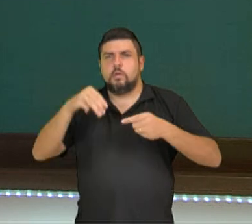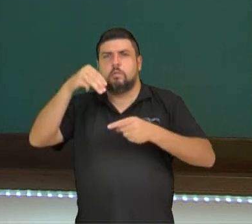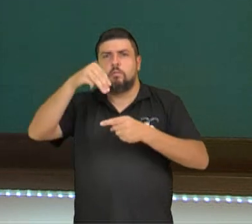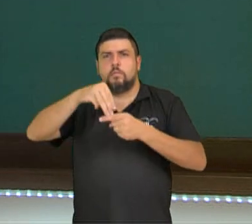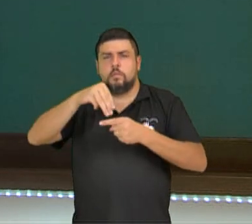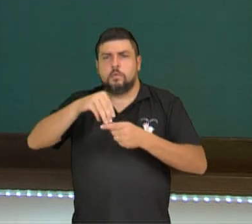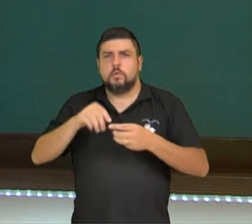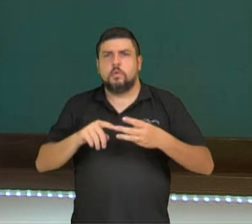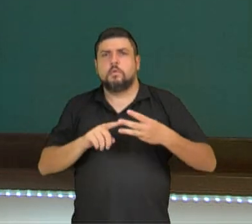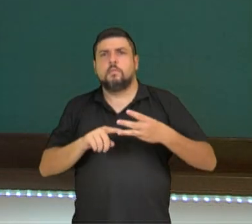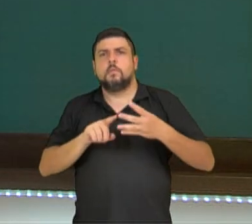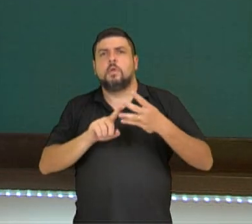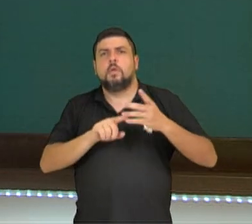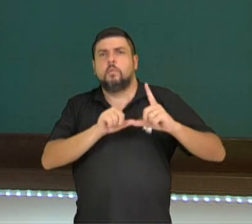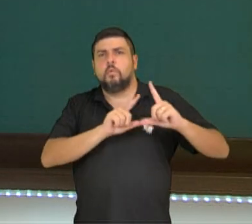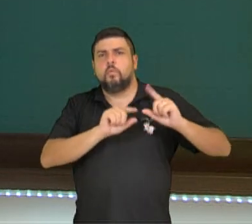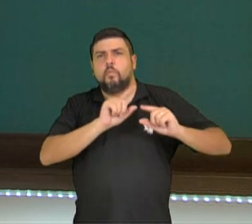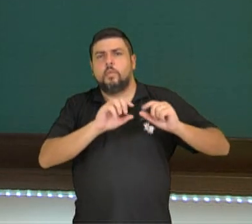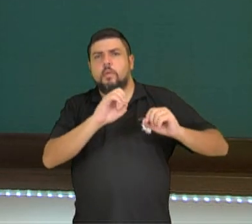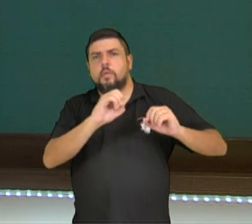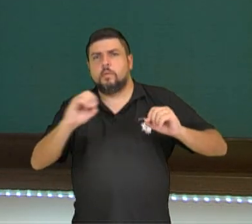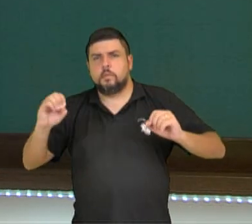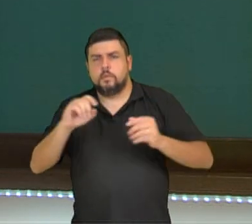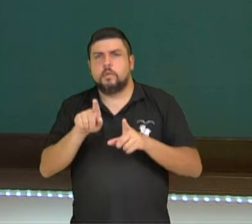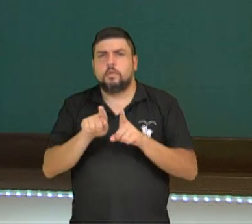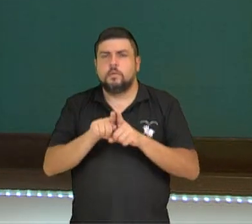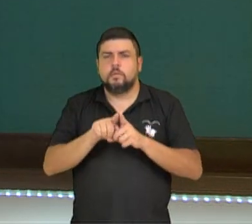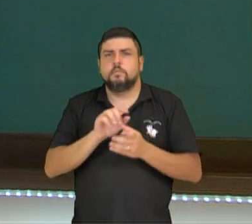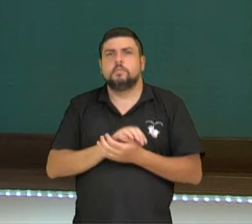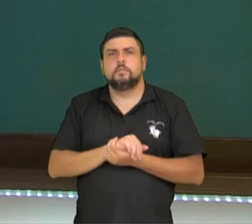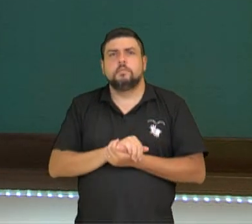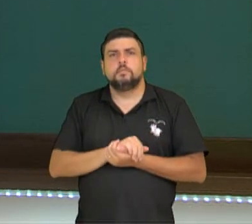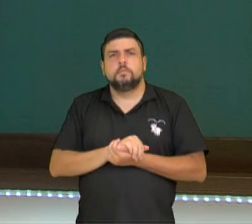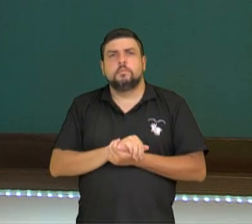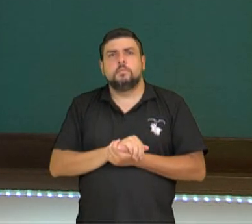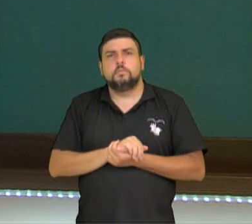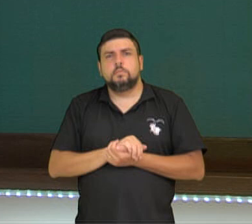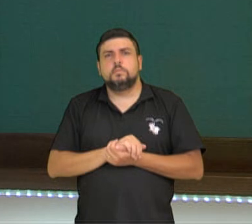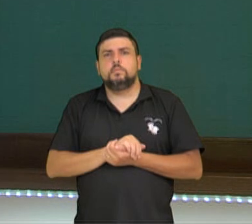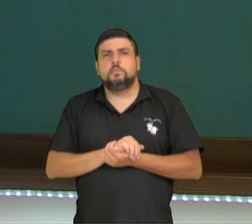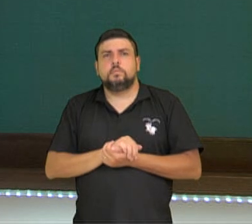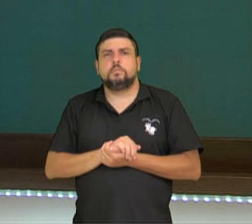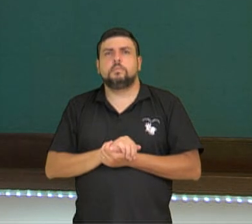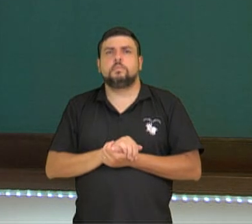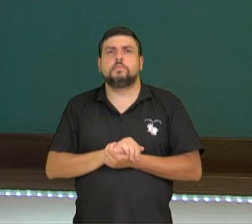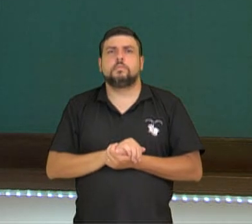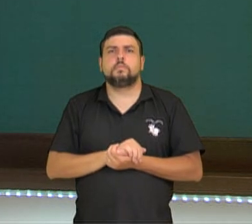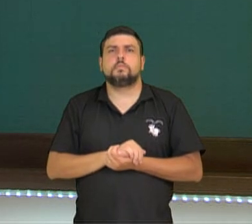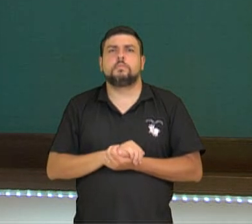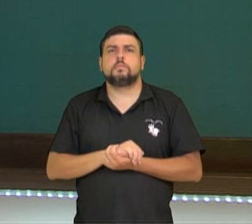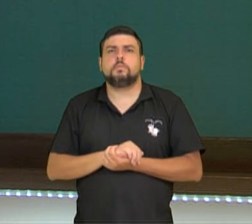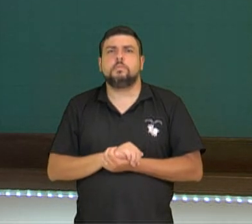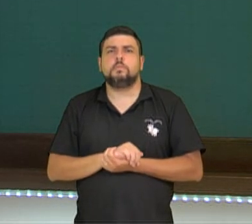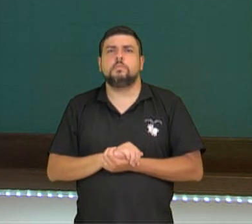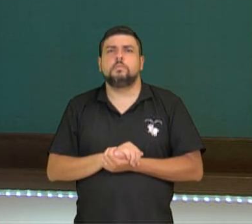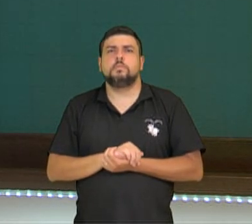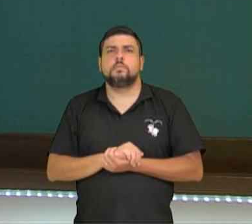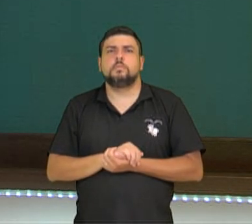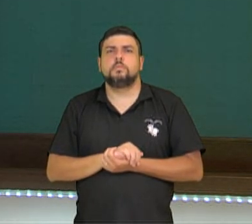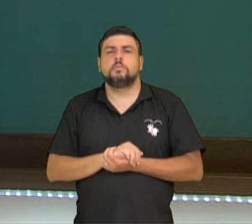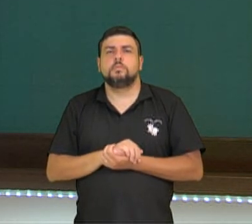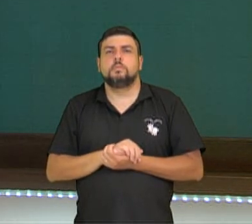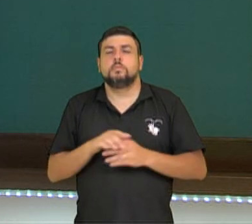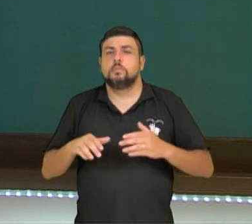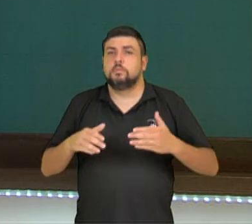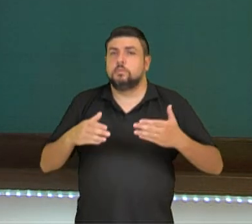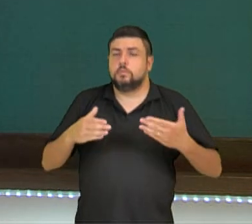Oeste também, que compõem esta bacia hidrográfica, que estão presentes ali na área dessa bacia hidrográfica, certo? E